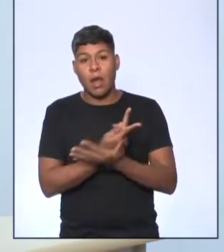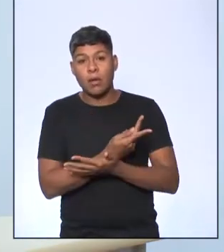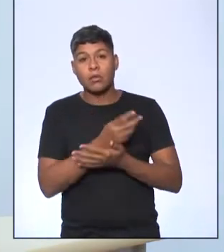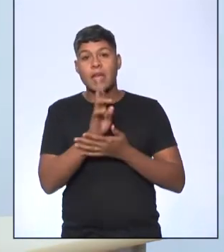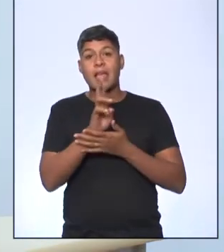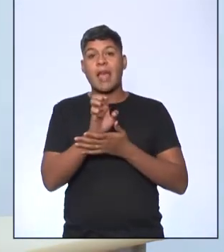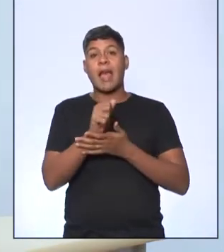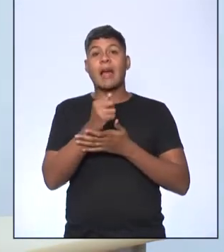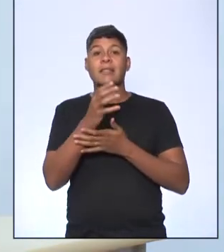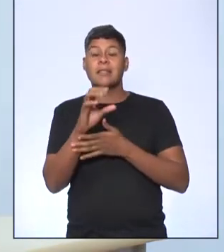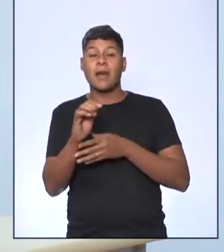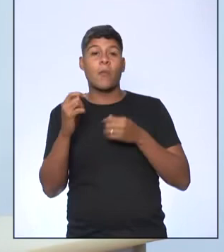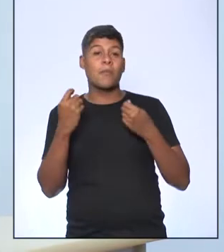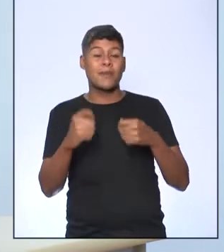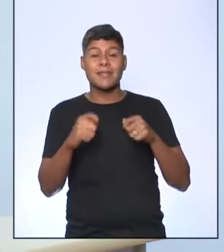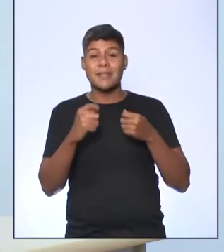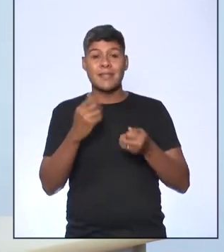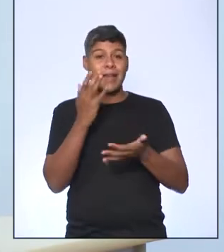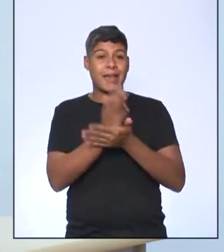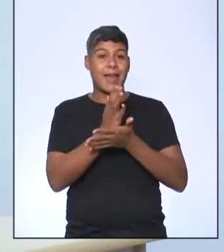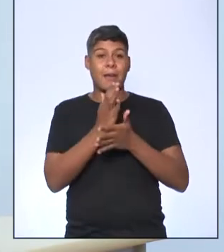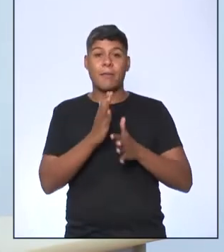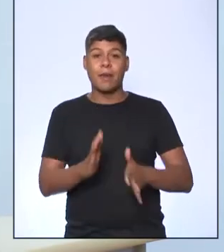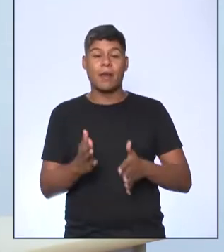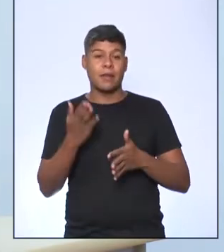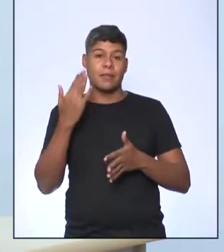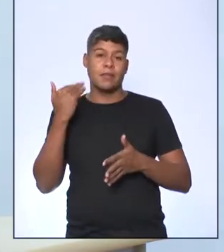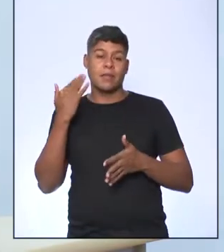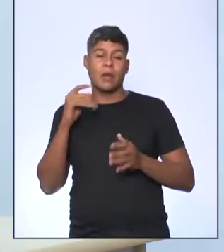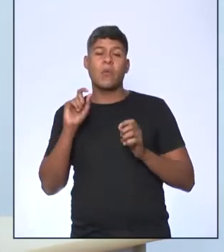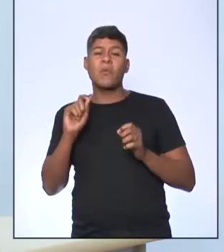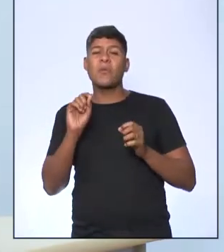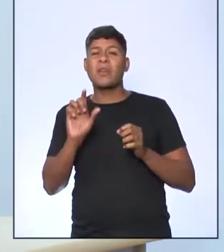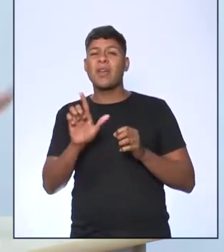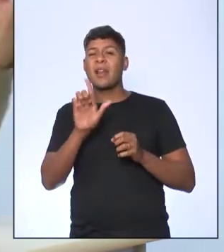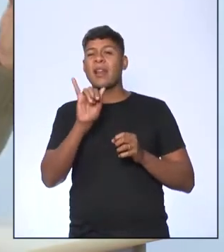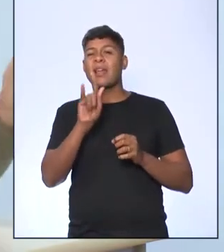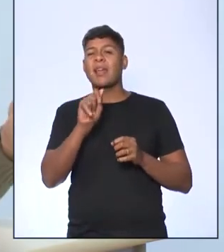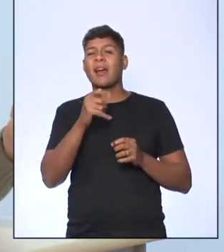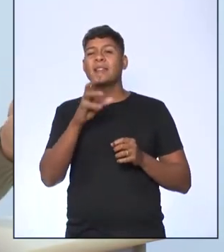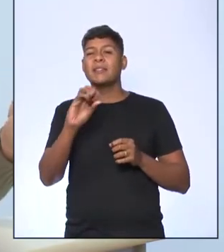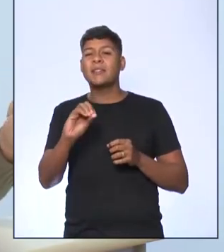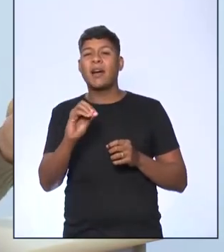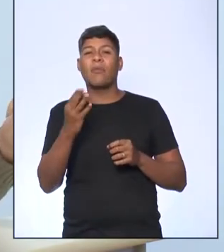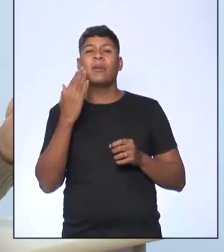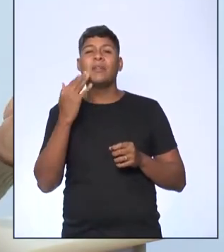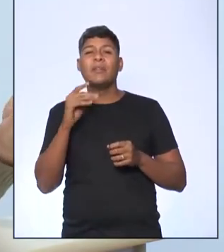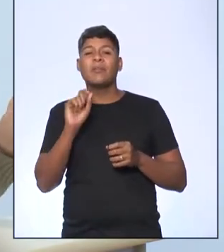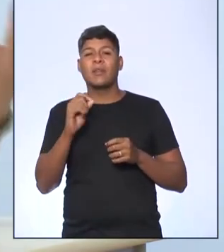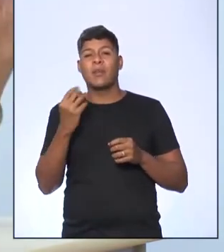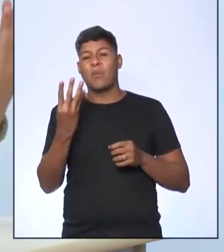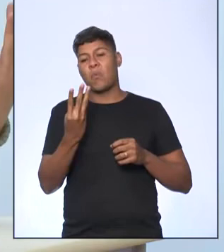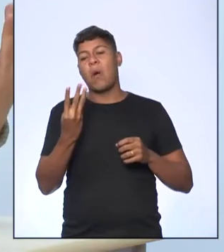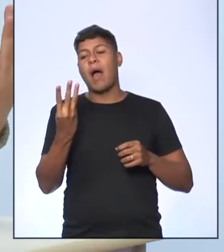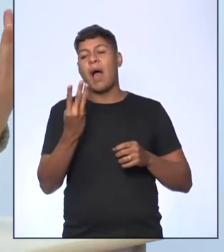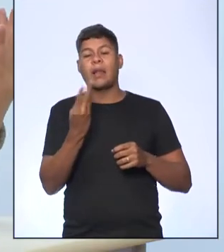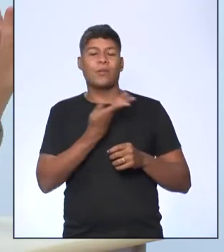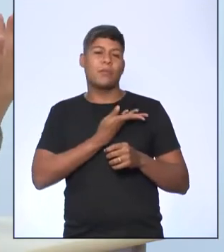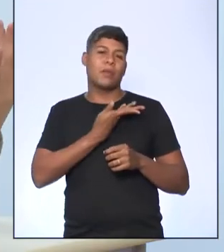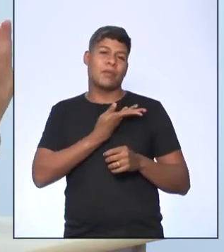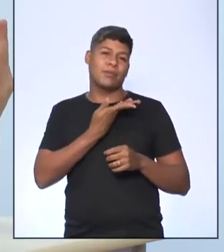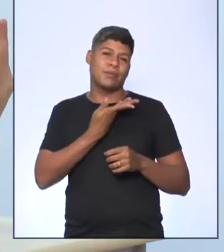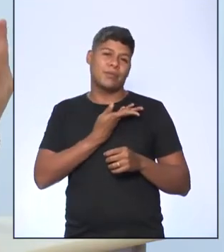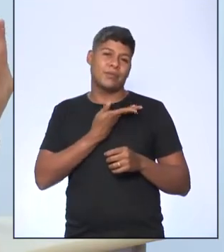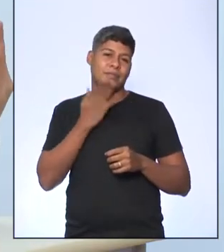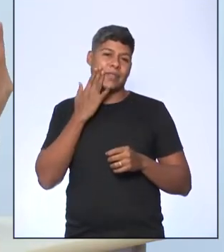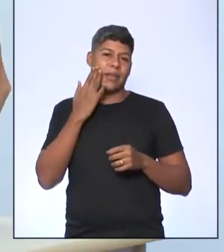reação, é ela que é necessária para quebrar a ligação antiga. O que é a ligação antiga? O Quarteto Fantástico. Os 4 amiguinhos. Então,